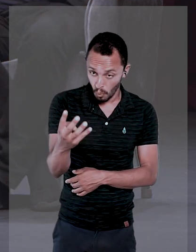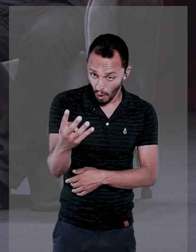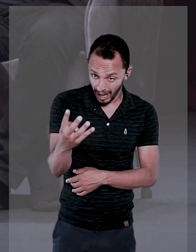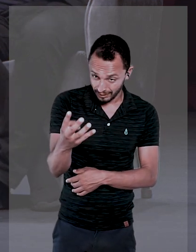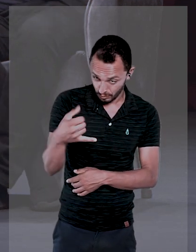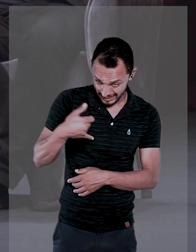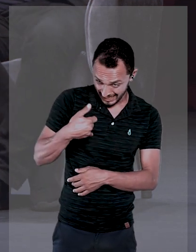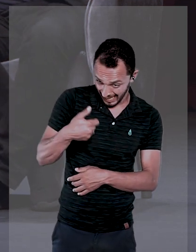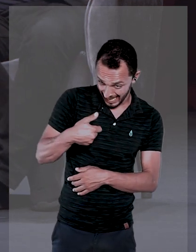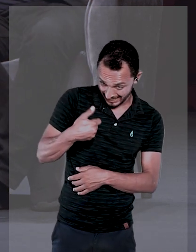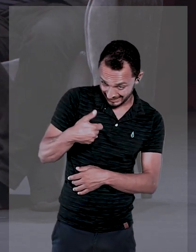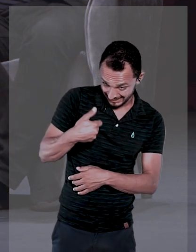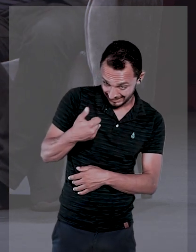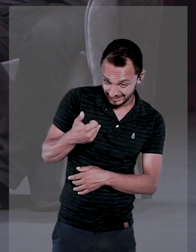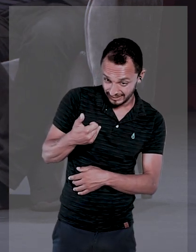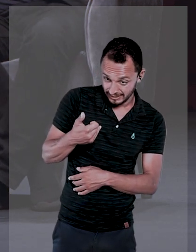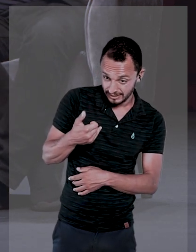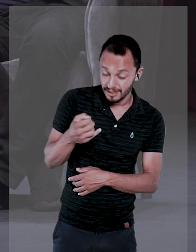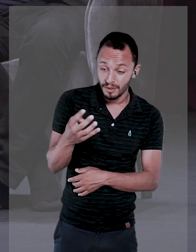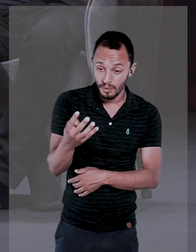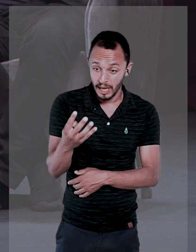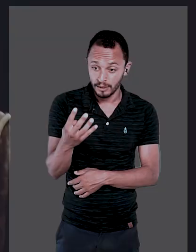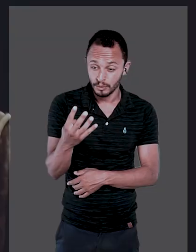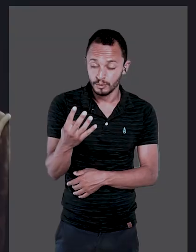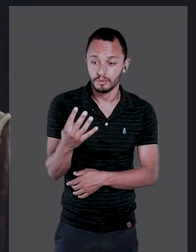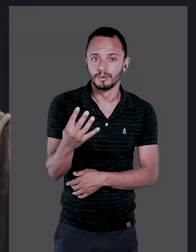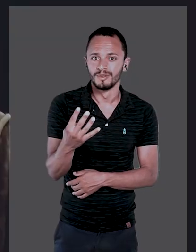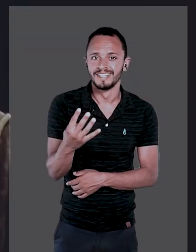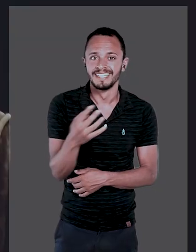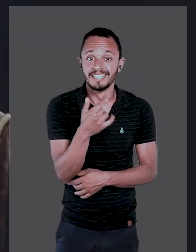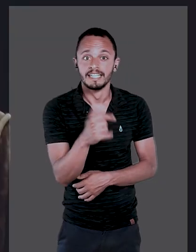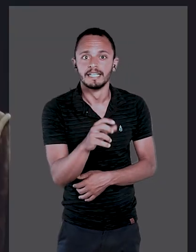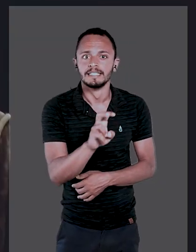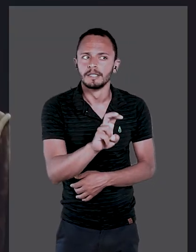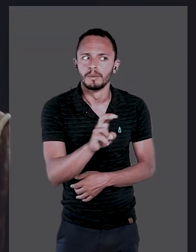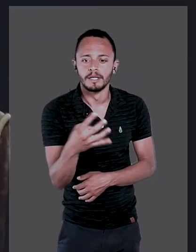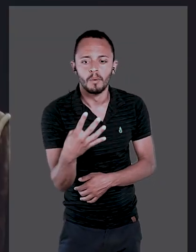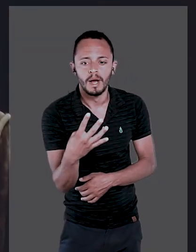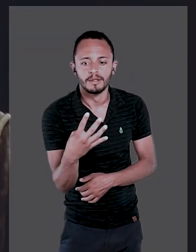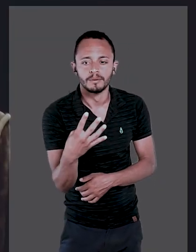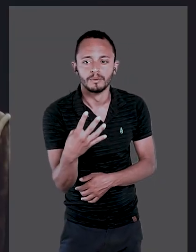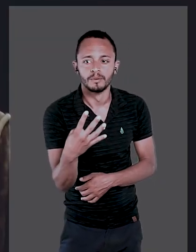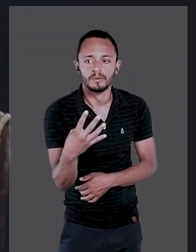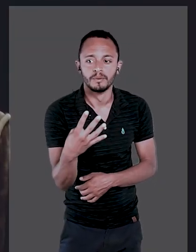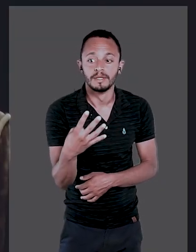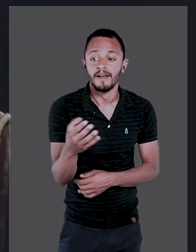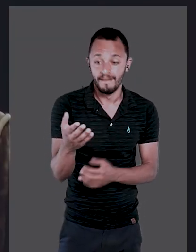Quantos anos você faz hoje? 4 anos?